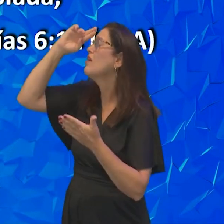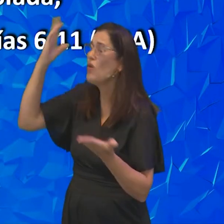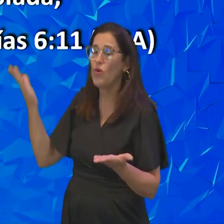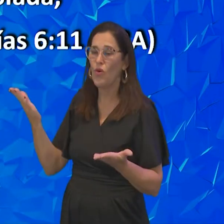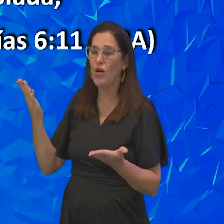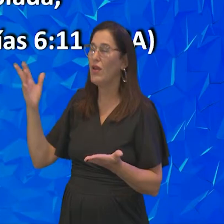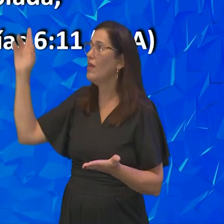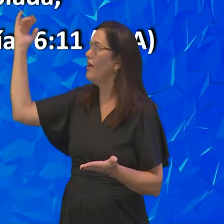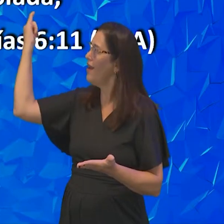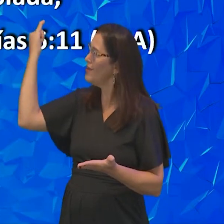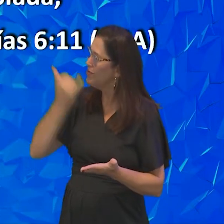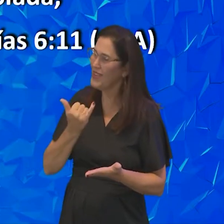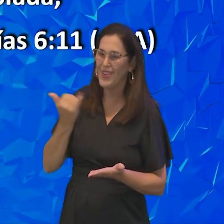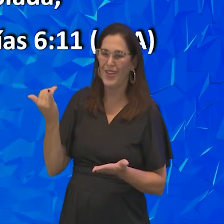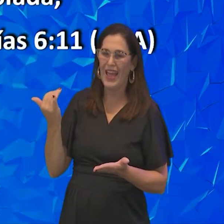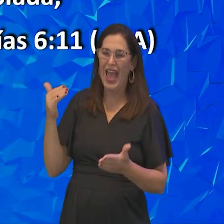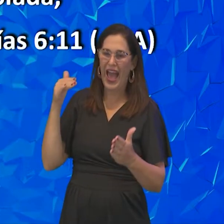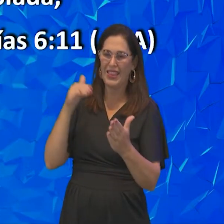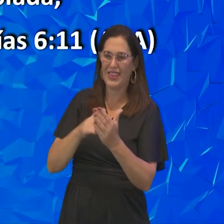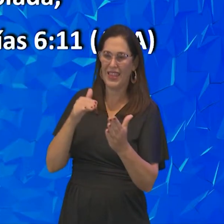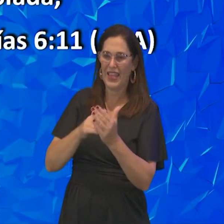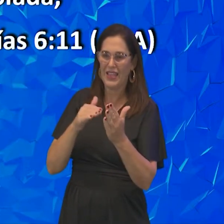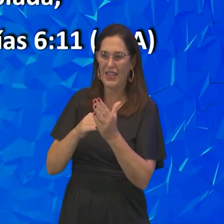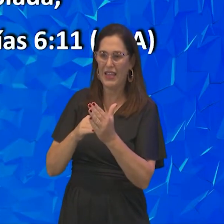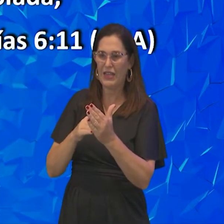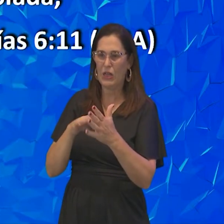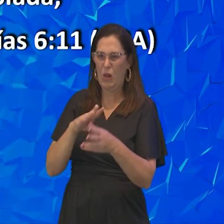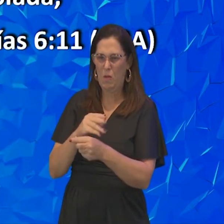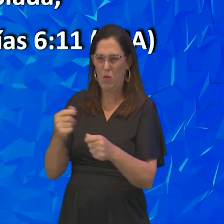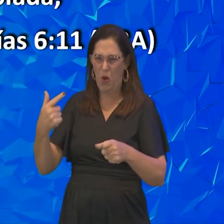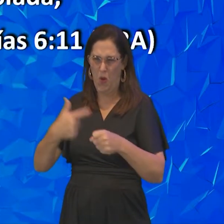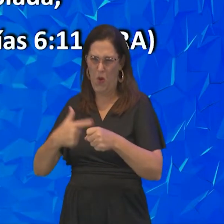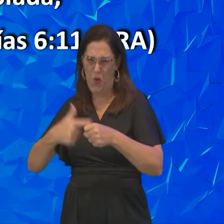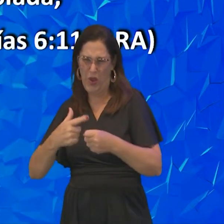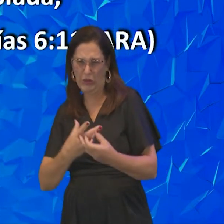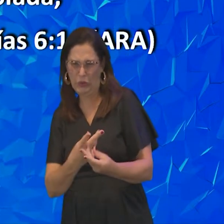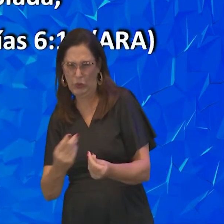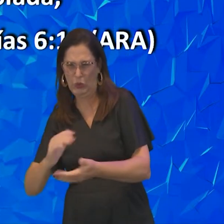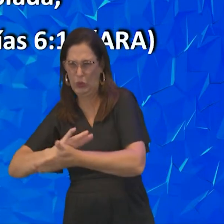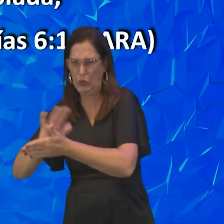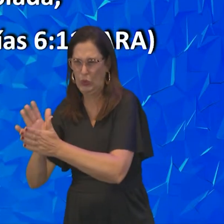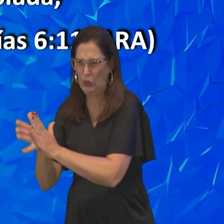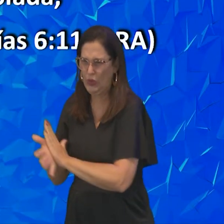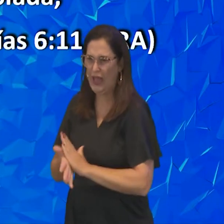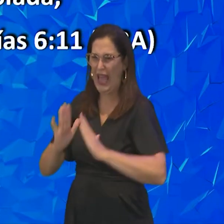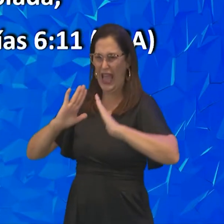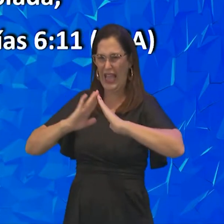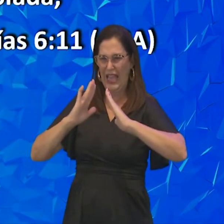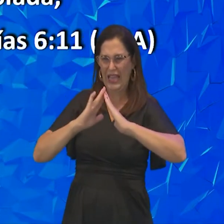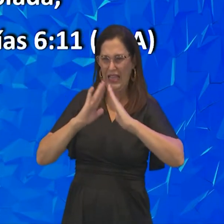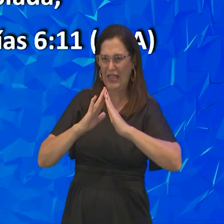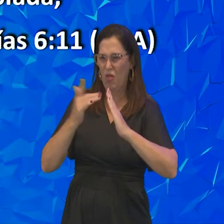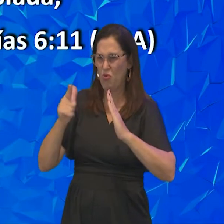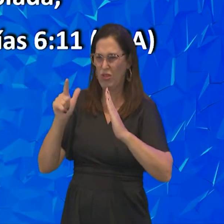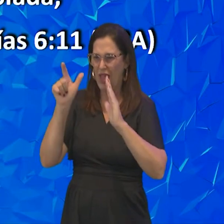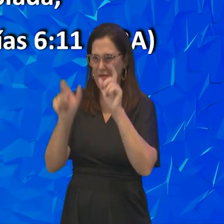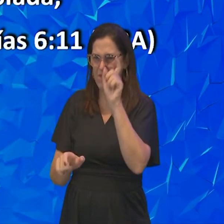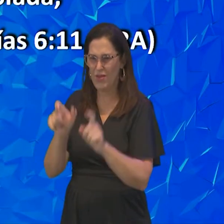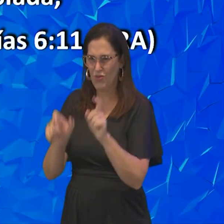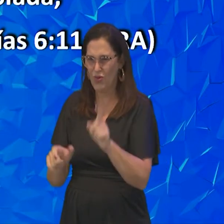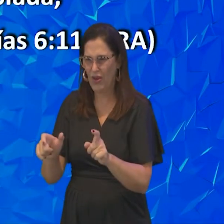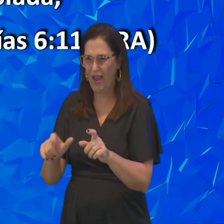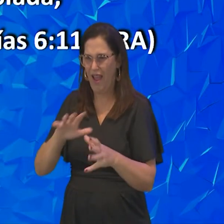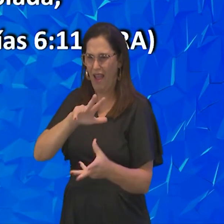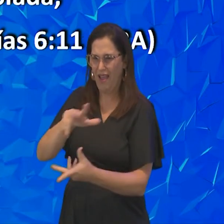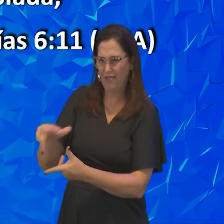ele respondeu: até que sejam desoladas as cidades e fiquem sem habitantes, as casas fiquem sem moradores, e a